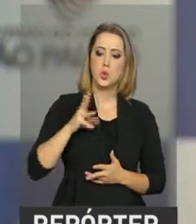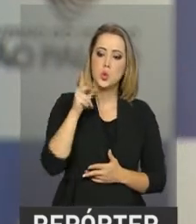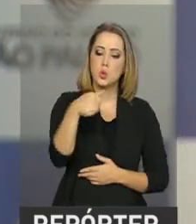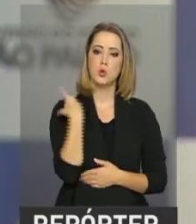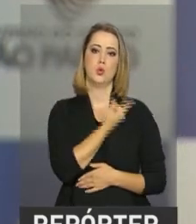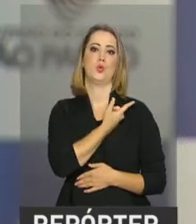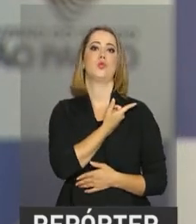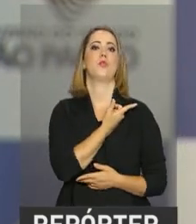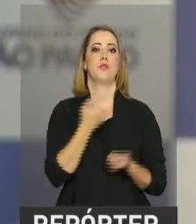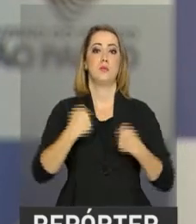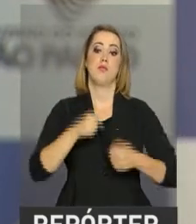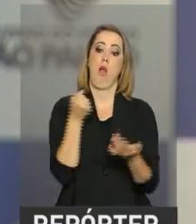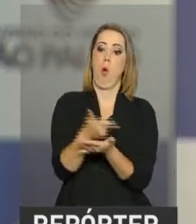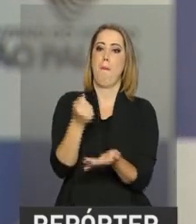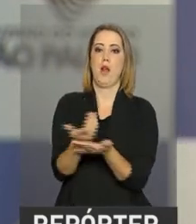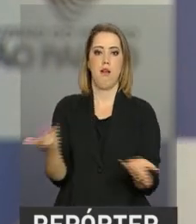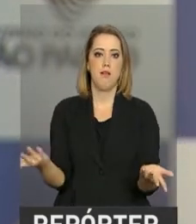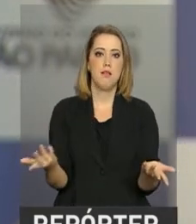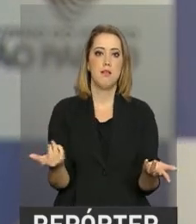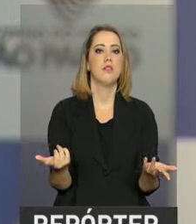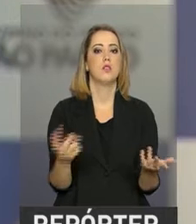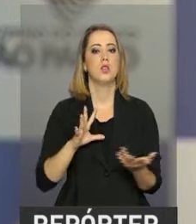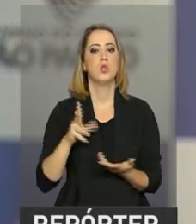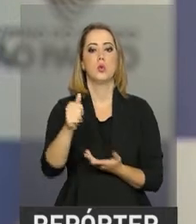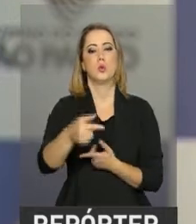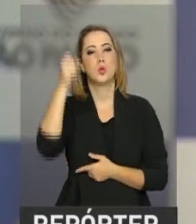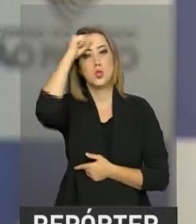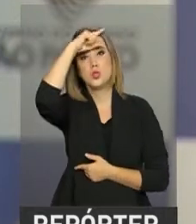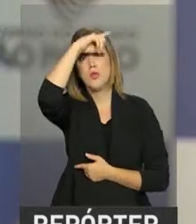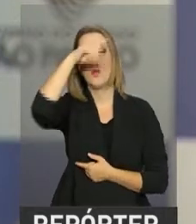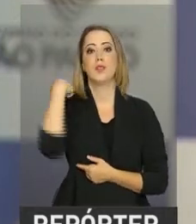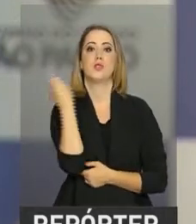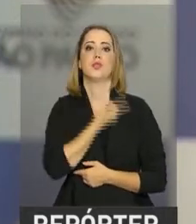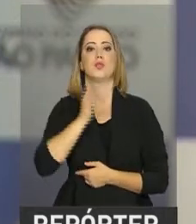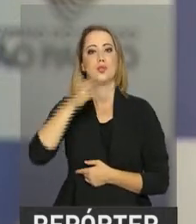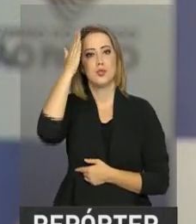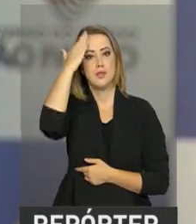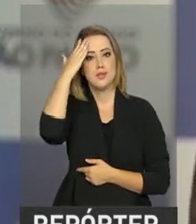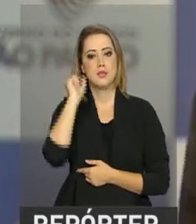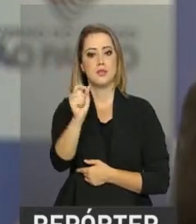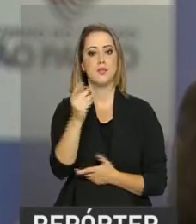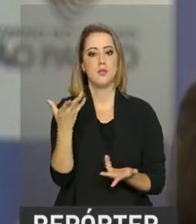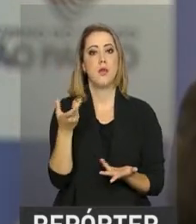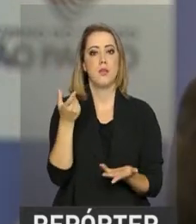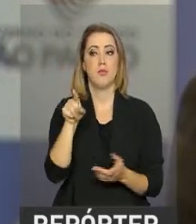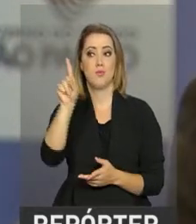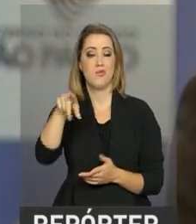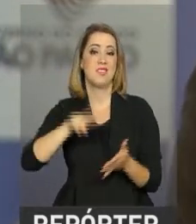todos nós gastaríamos para comprar isso, com toda a dificuldade que nós sabemos dessa